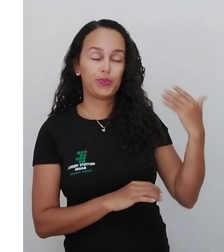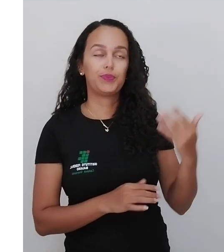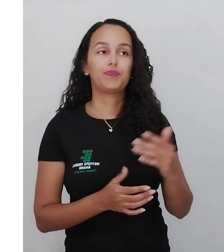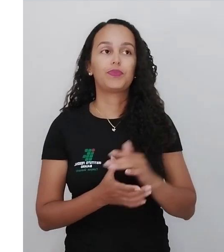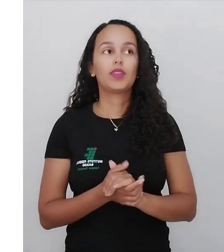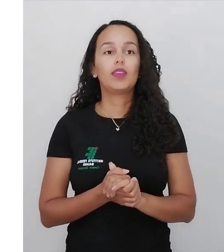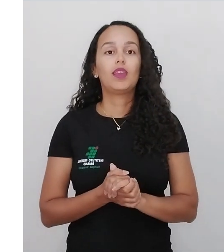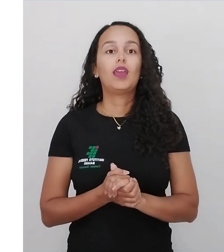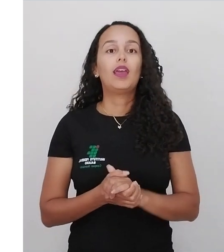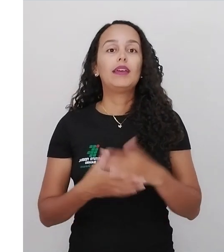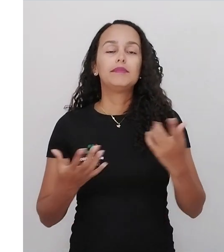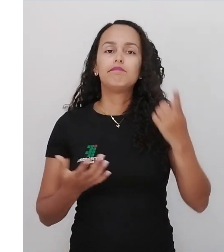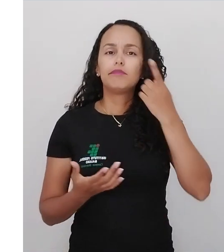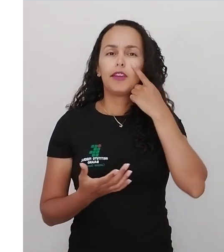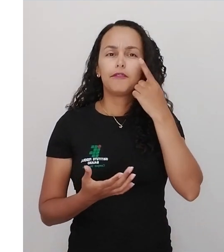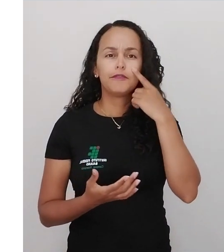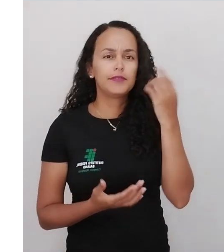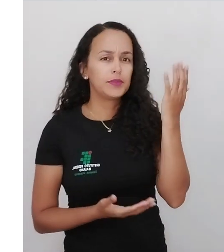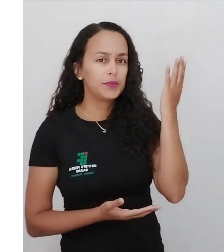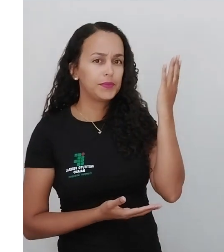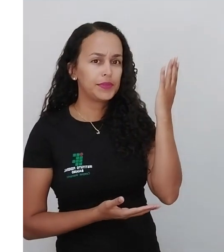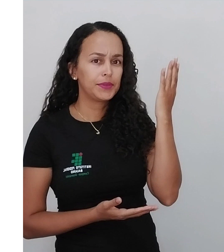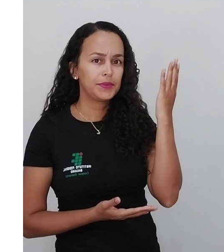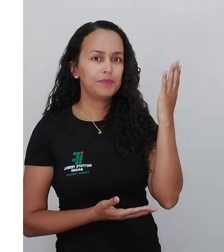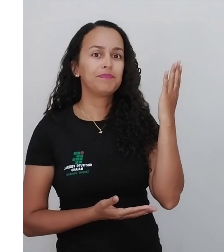da imagem, nós temos, né,